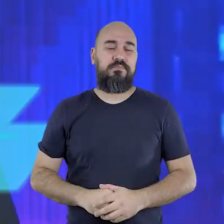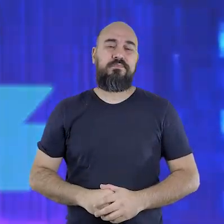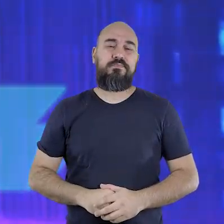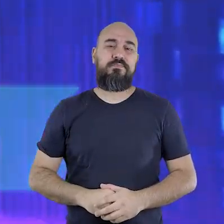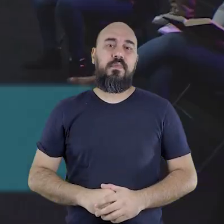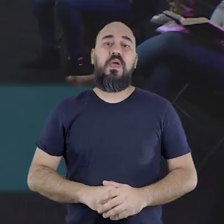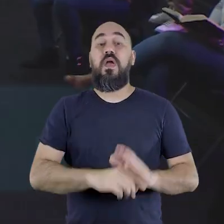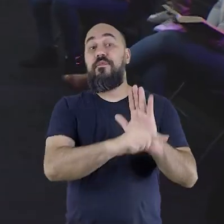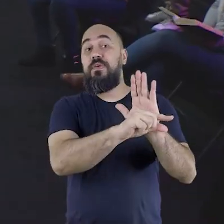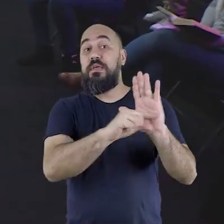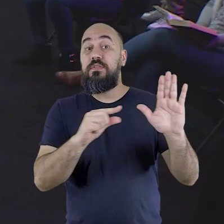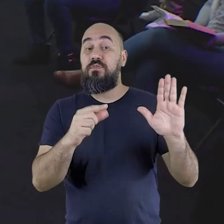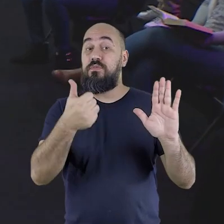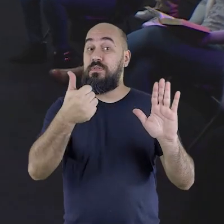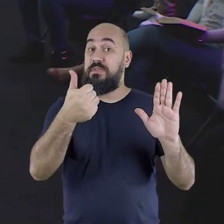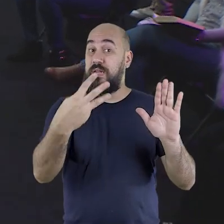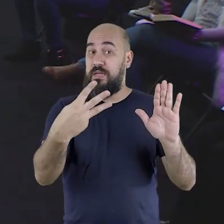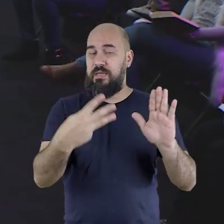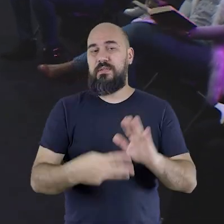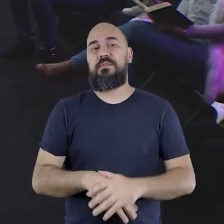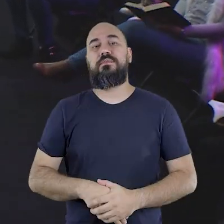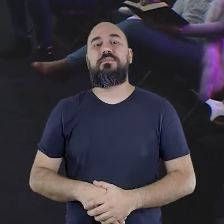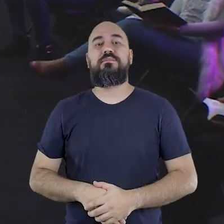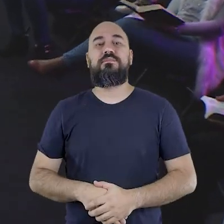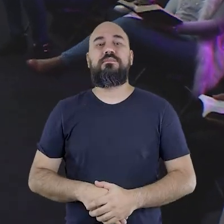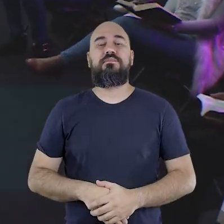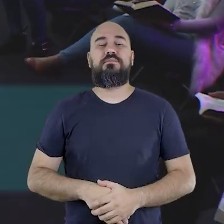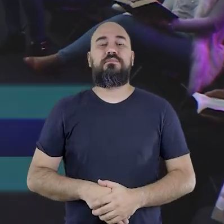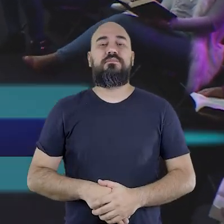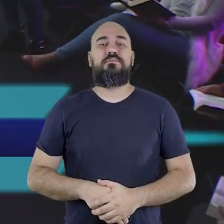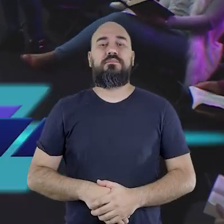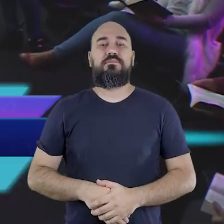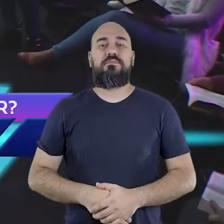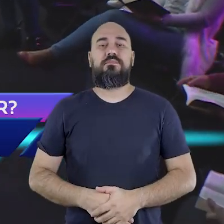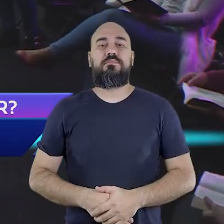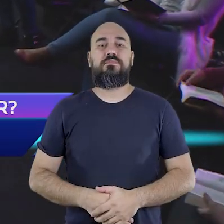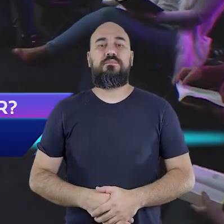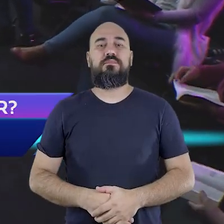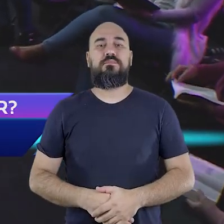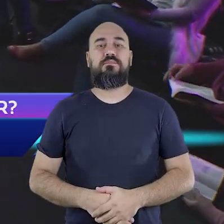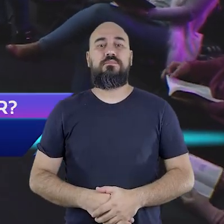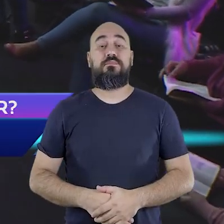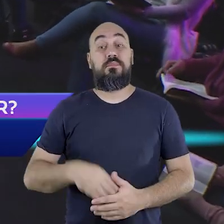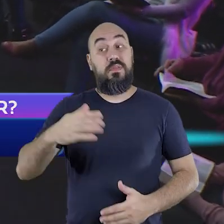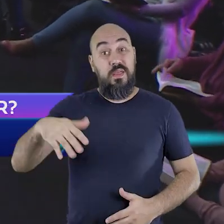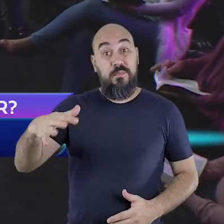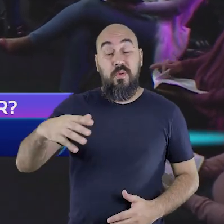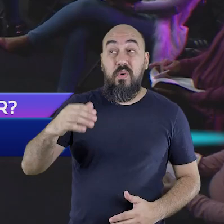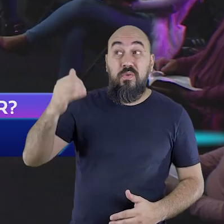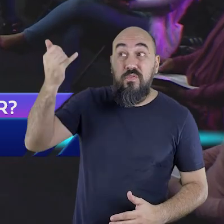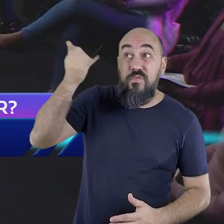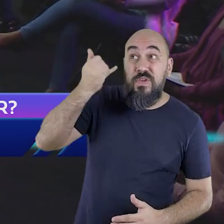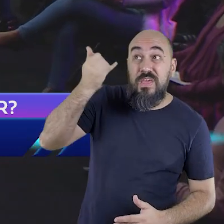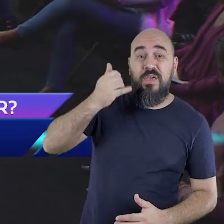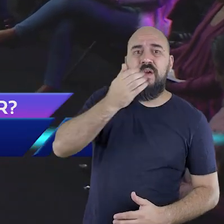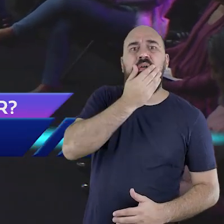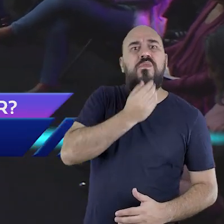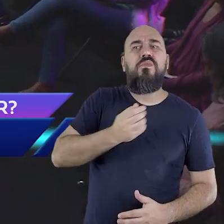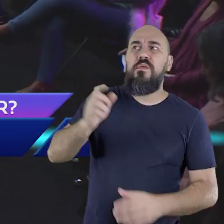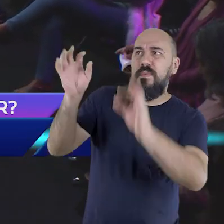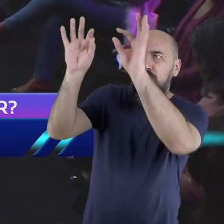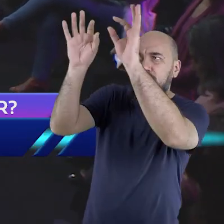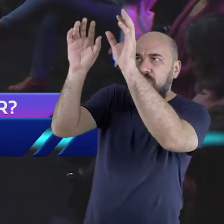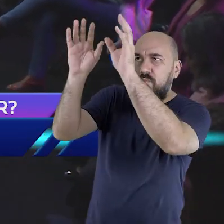13. Daniel 8:13 diz assim, o próximo versículo. Depois ouvi um santo